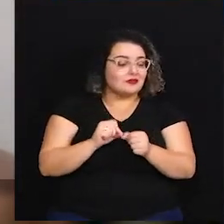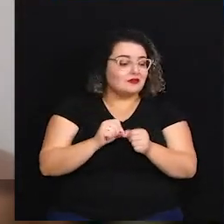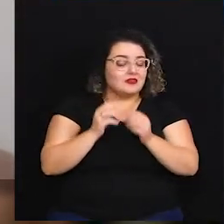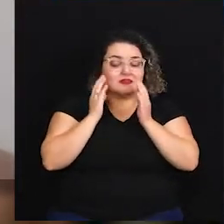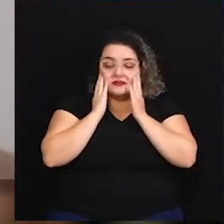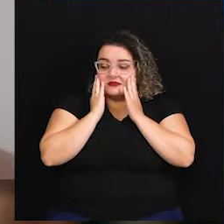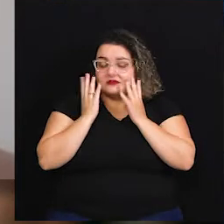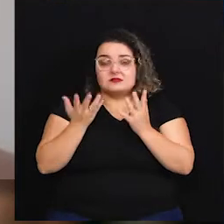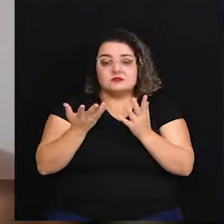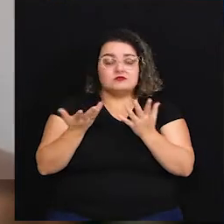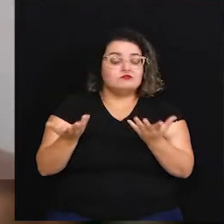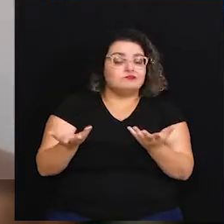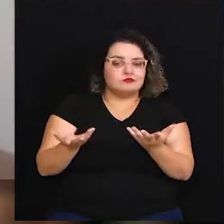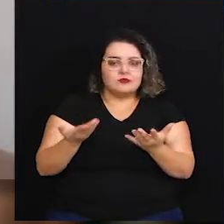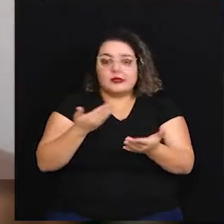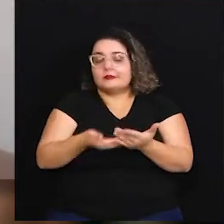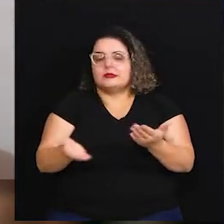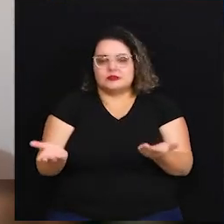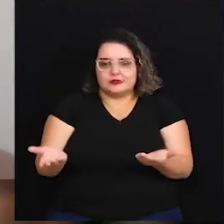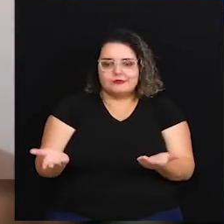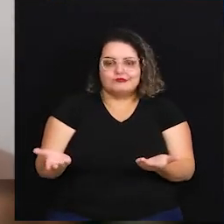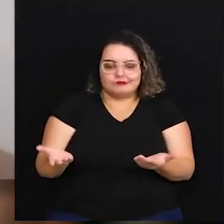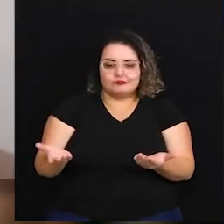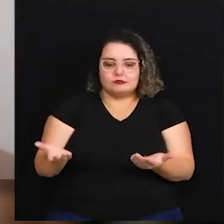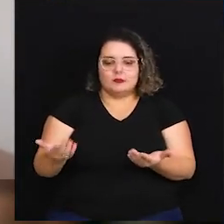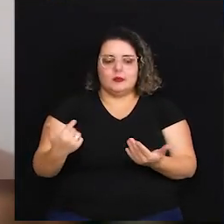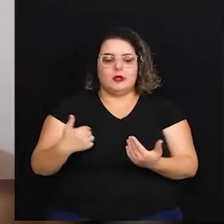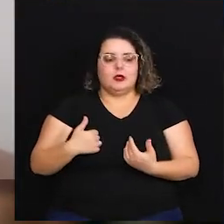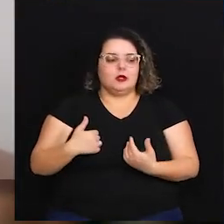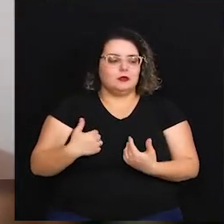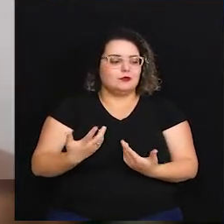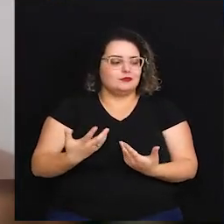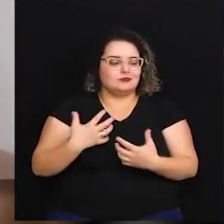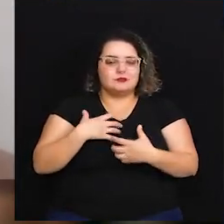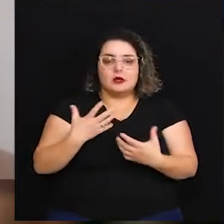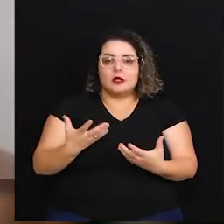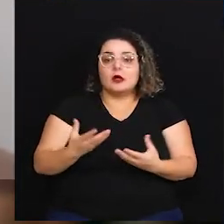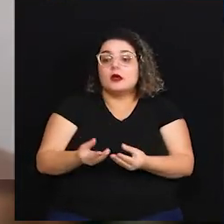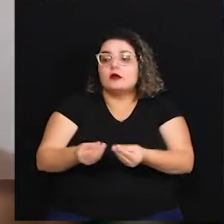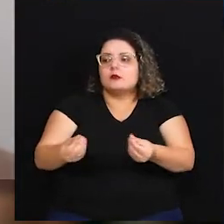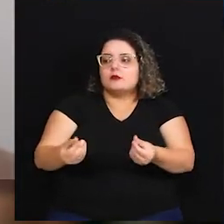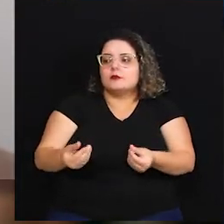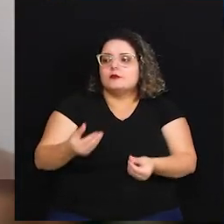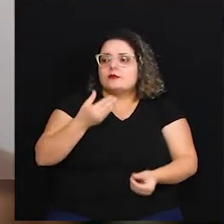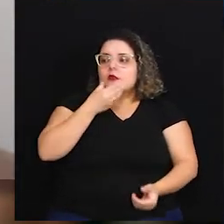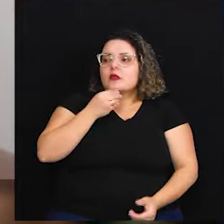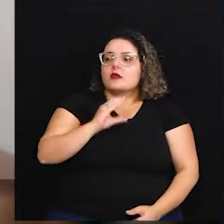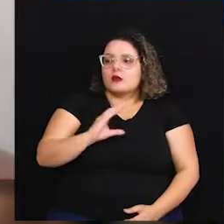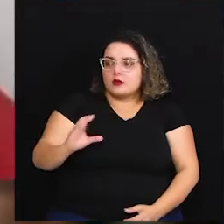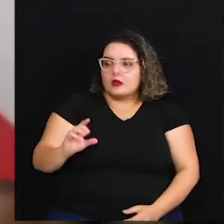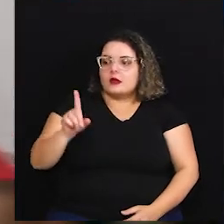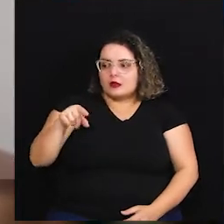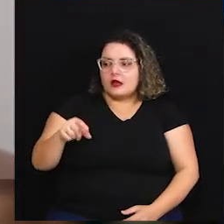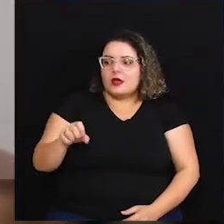ajuda de pessoas próximas, eu fui me aperfeiçoando nesse sentido. Seu cunhado ainda é seu